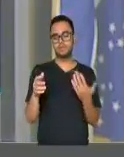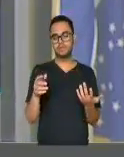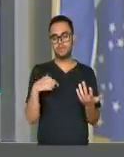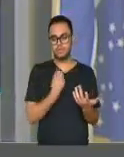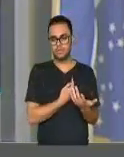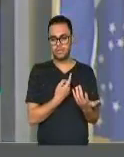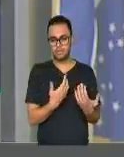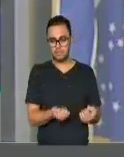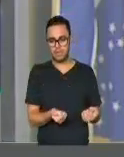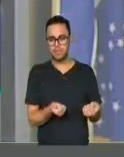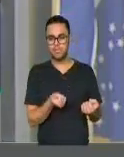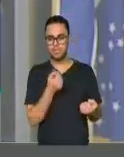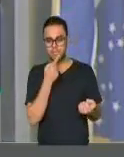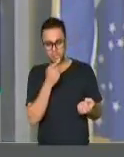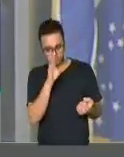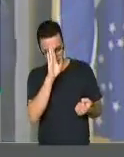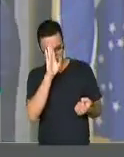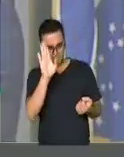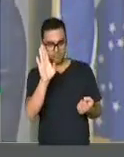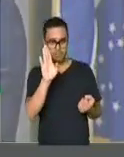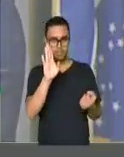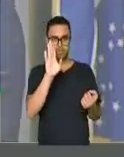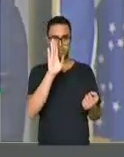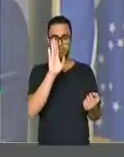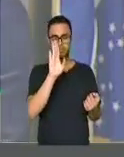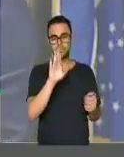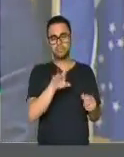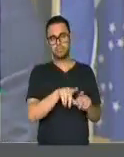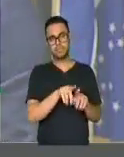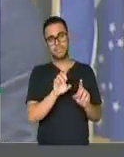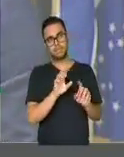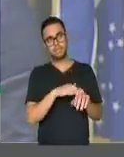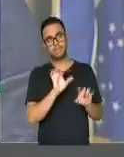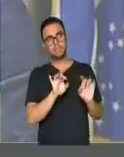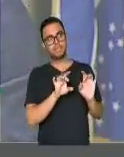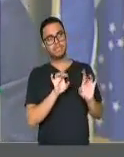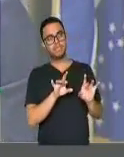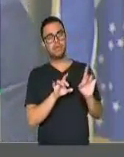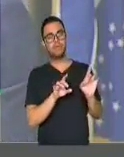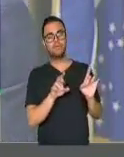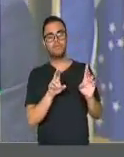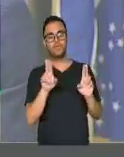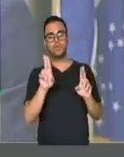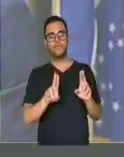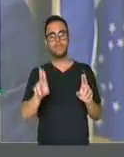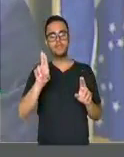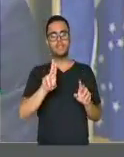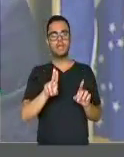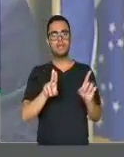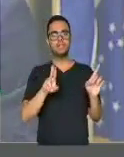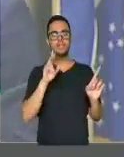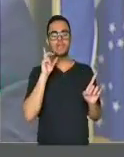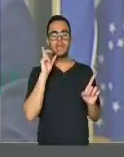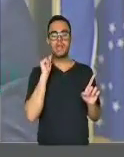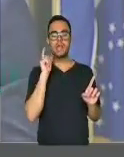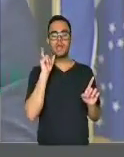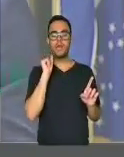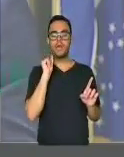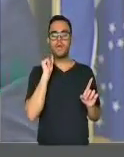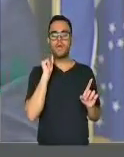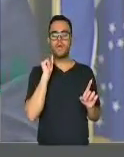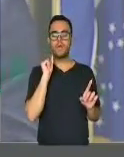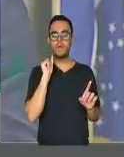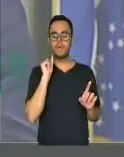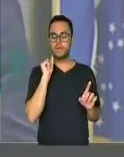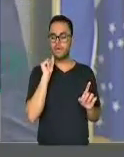nós vamos tratar especificamente e especialmente da Universidade Federal de Alagoas e